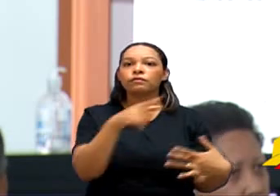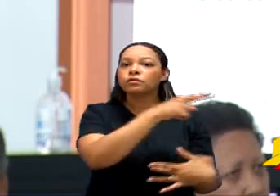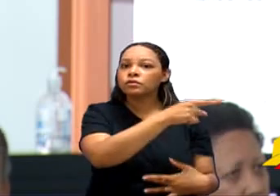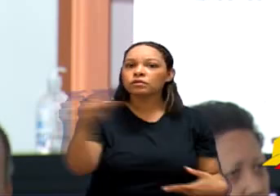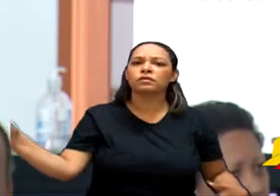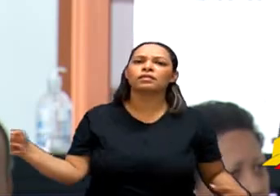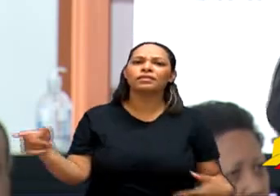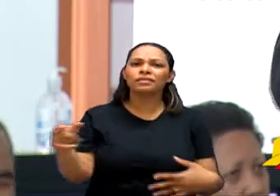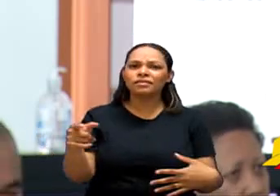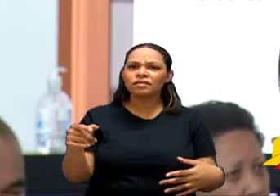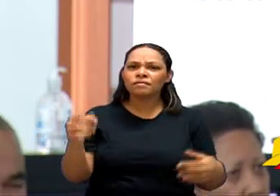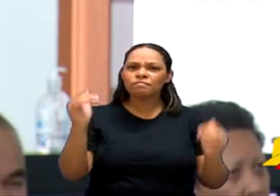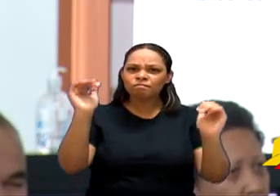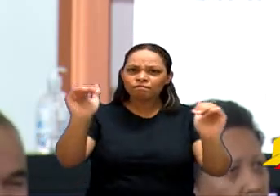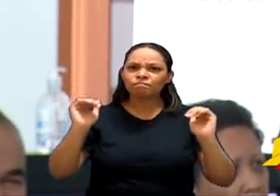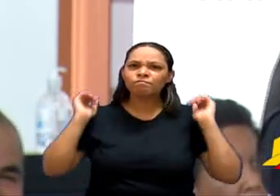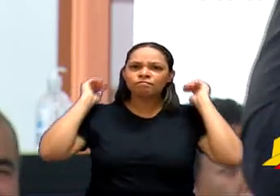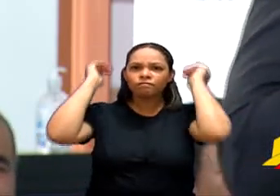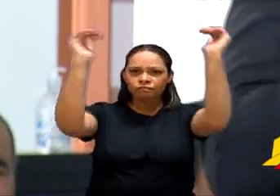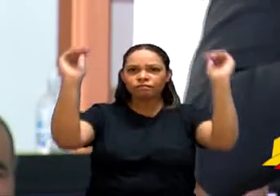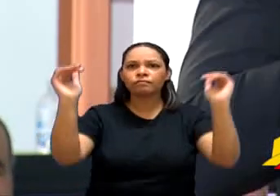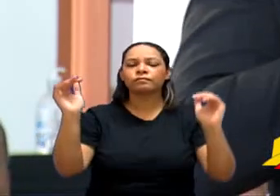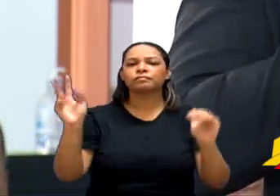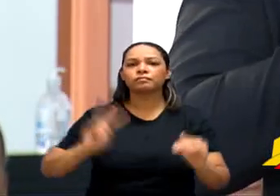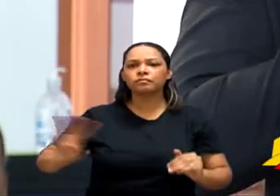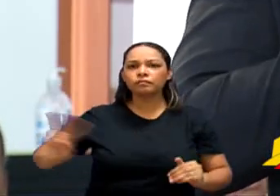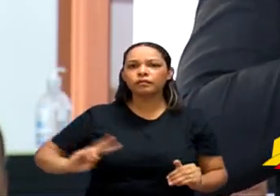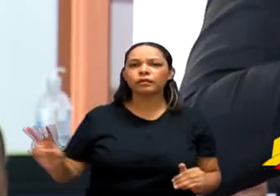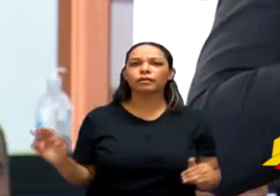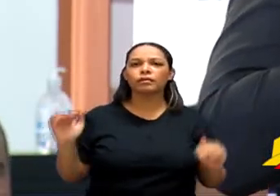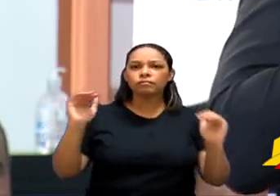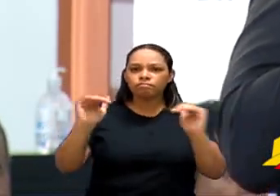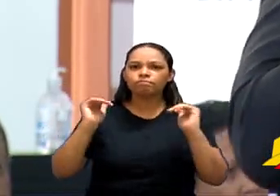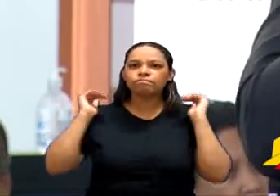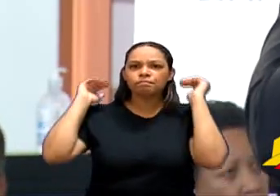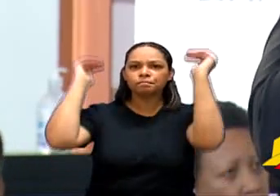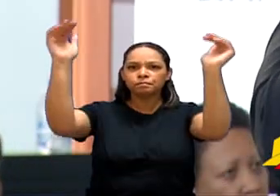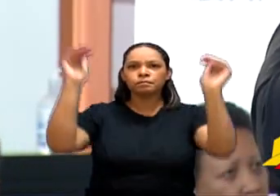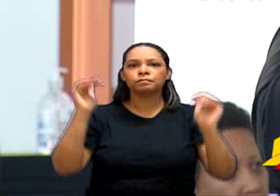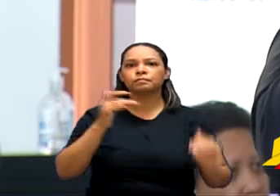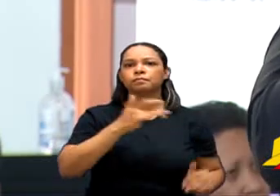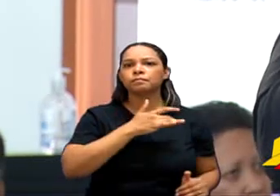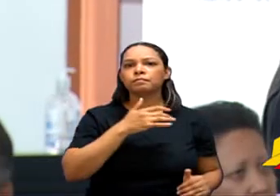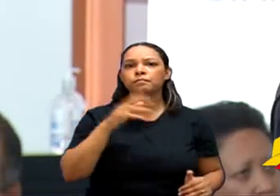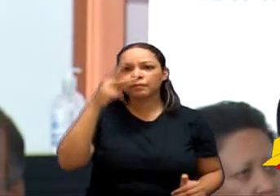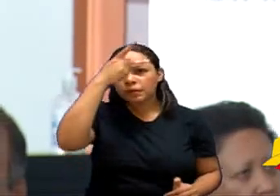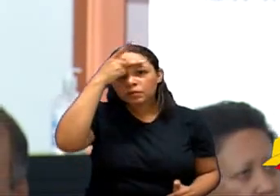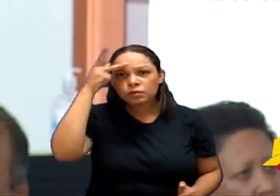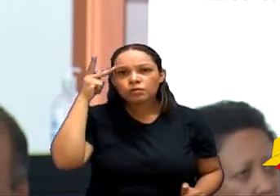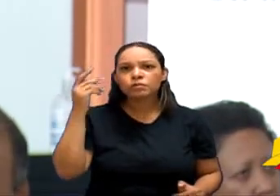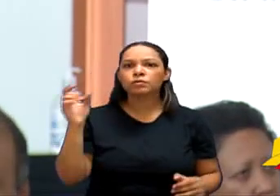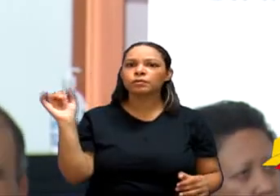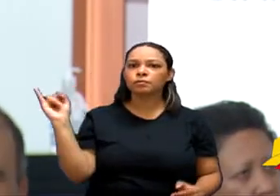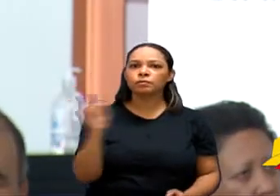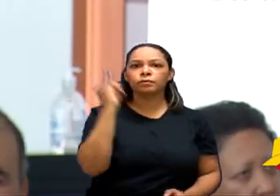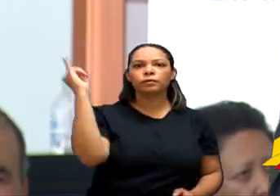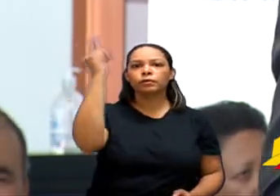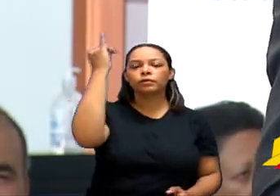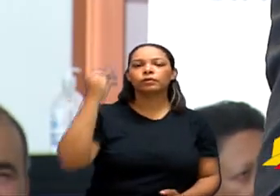vereadores e grandes seres humanos também. Obrigado. Você, vereador. João Donizete. Falo você, não, Vossa Excelência e o Hélio Brasileiro